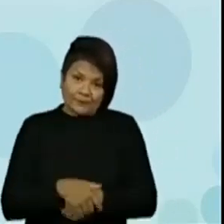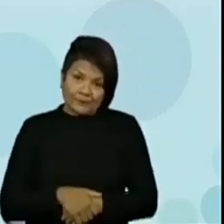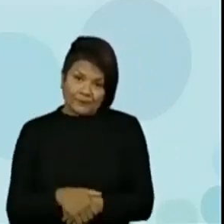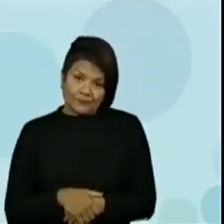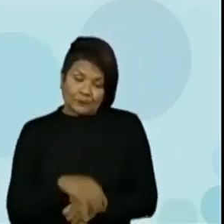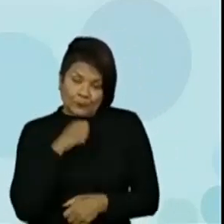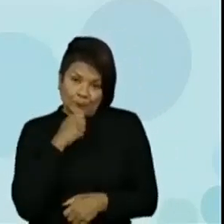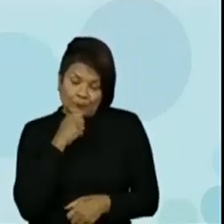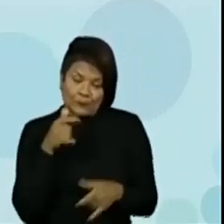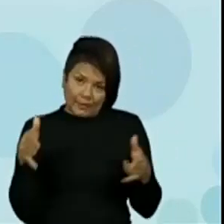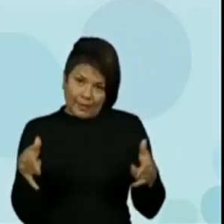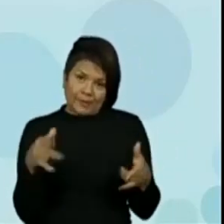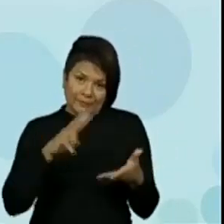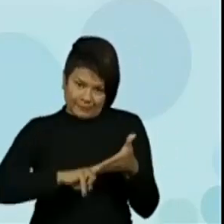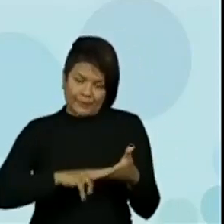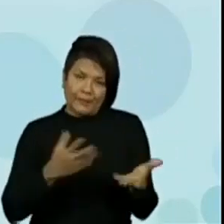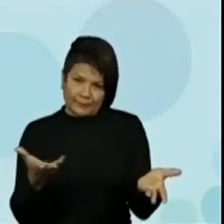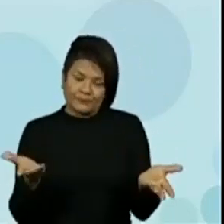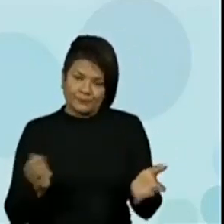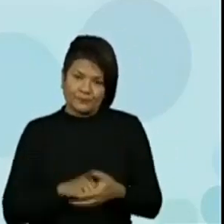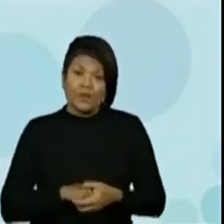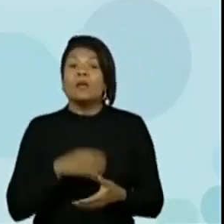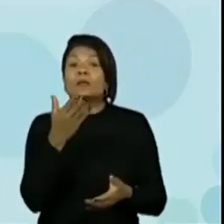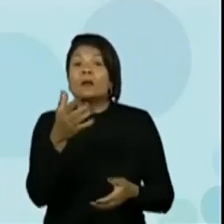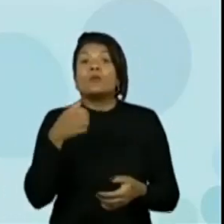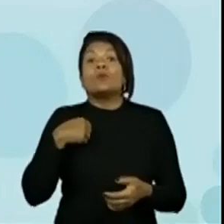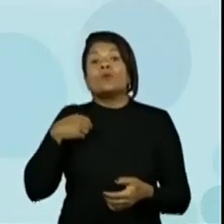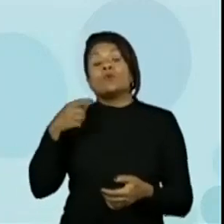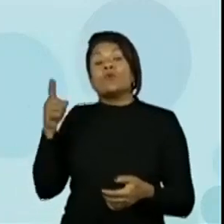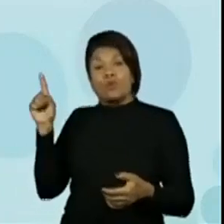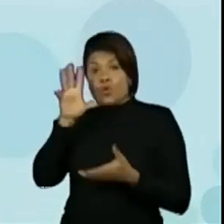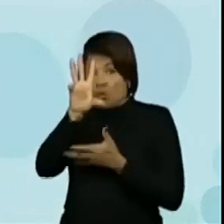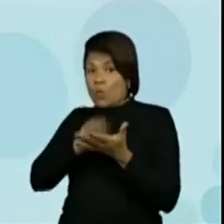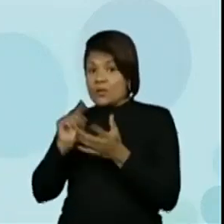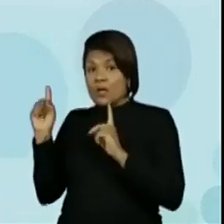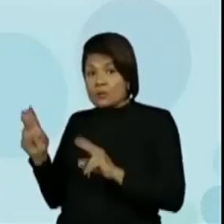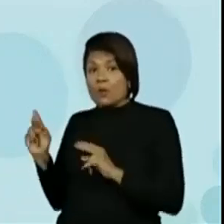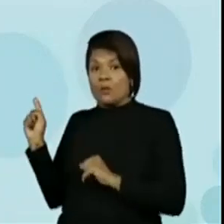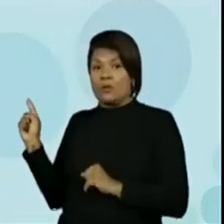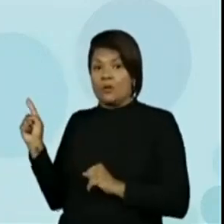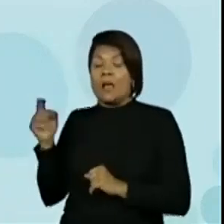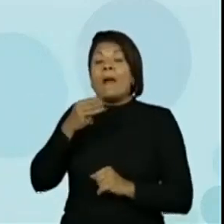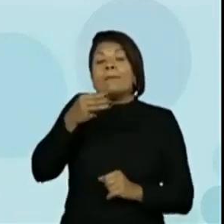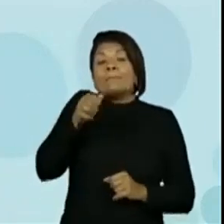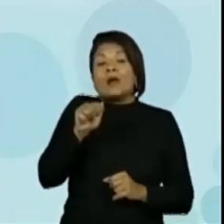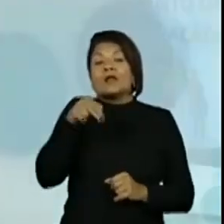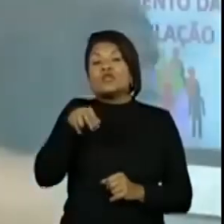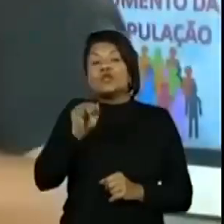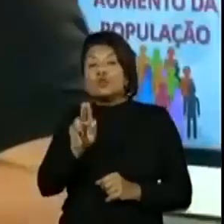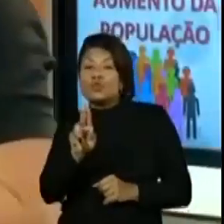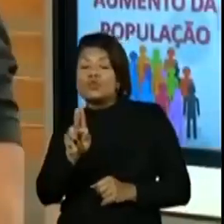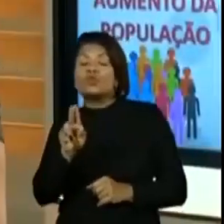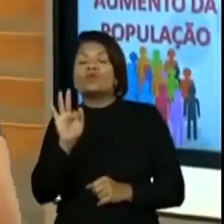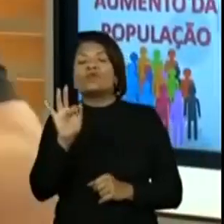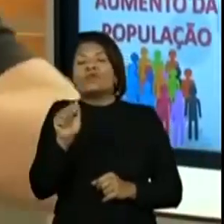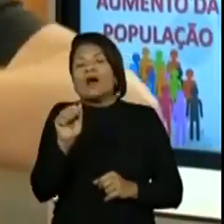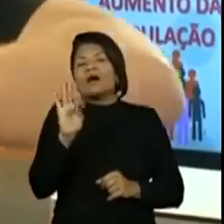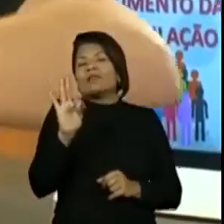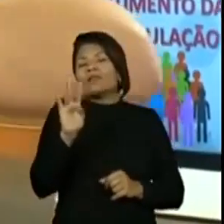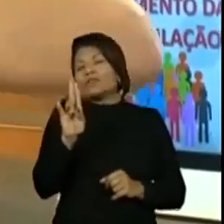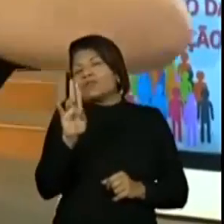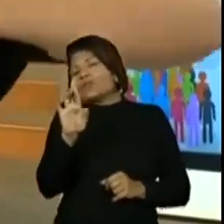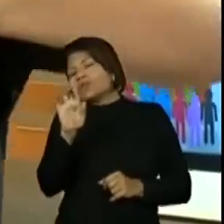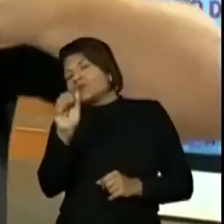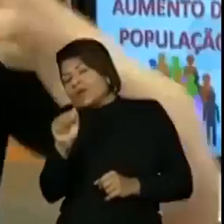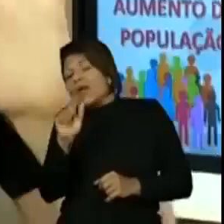não levantou da cama. Então, manufatura. Manufatura, para ficar fácil para vocês, é um produto industrializado. É um produto